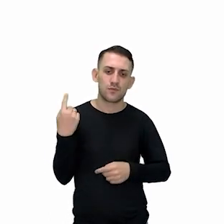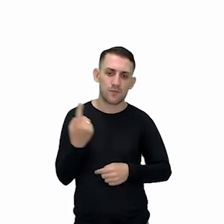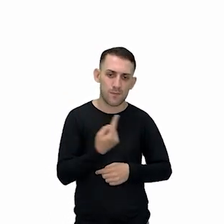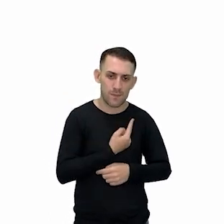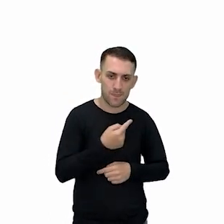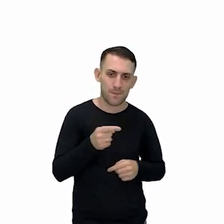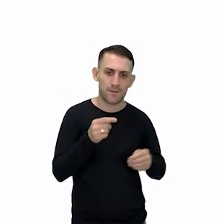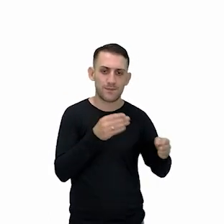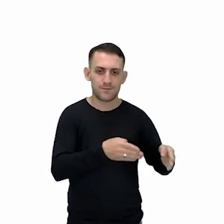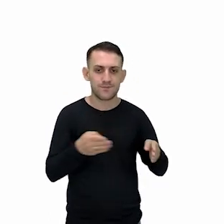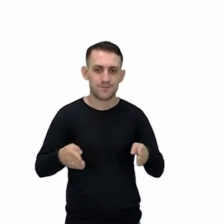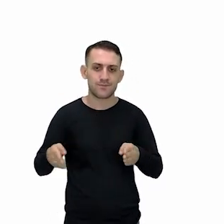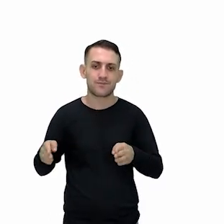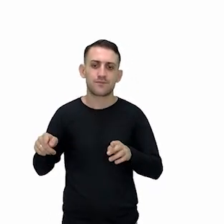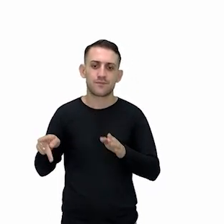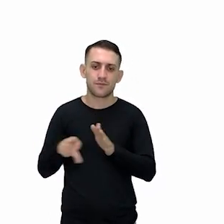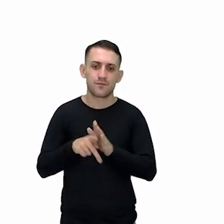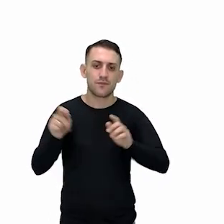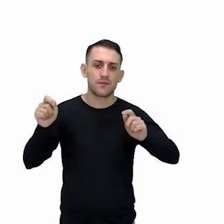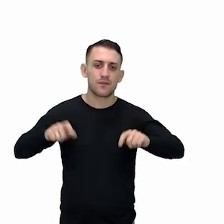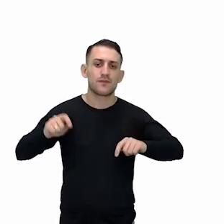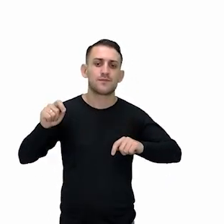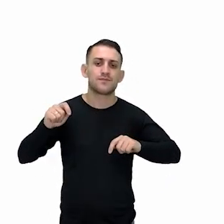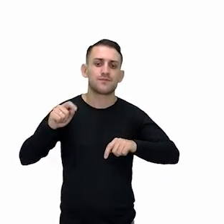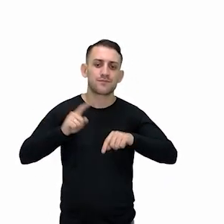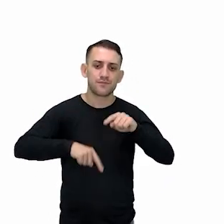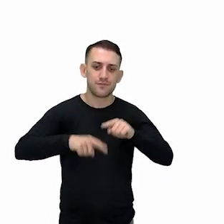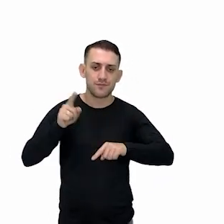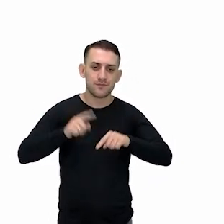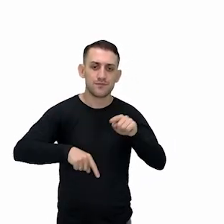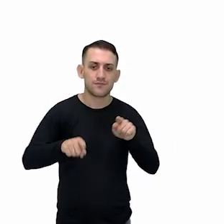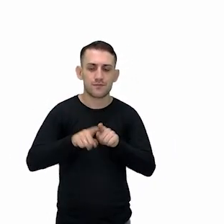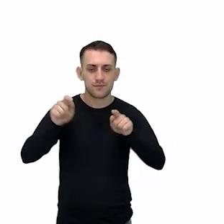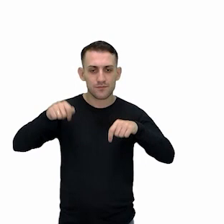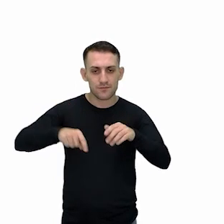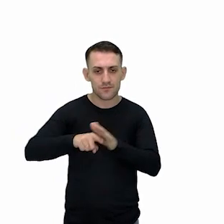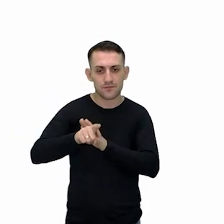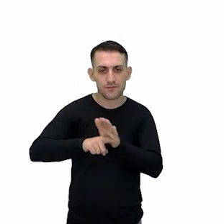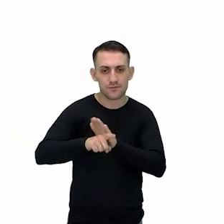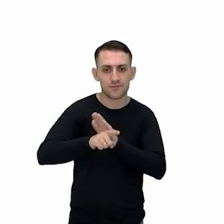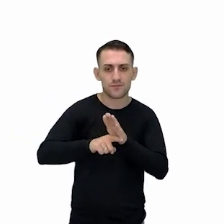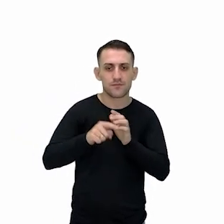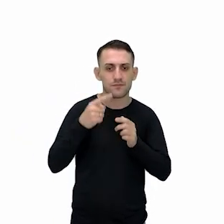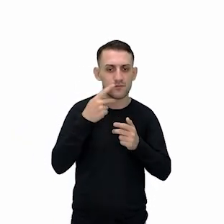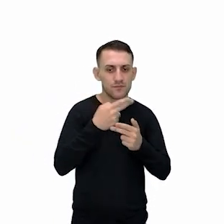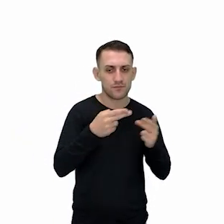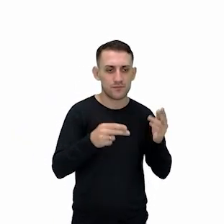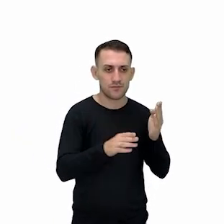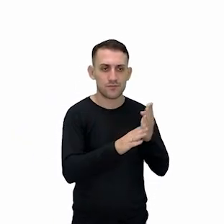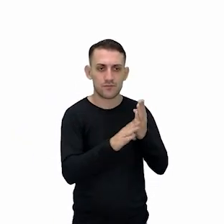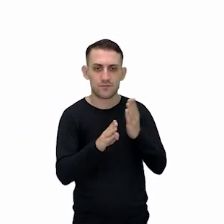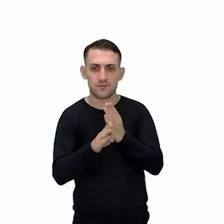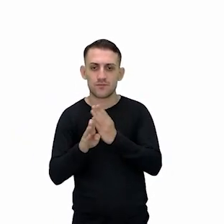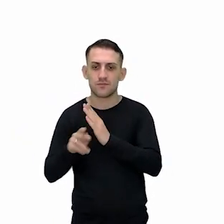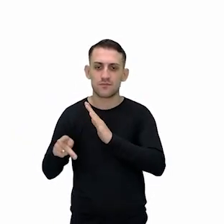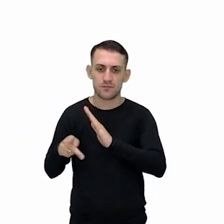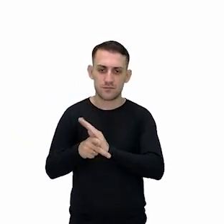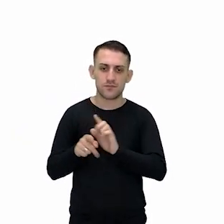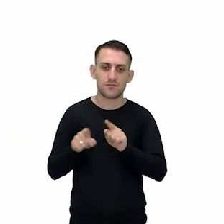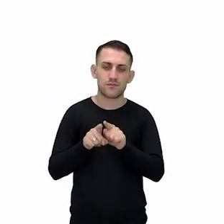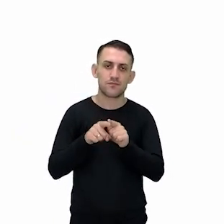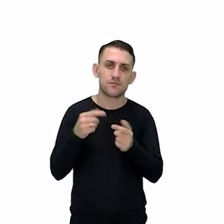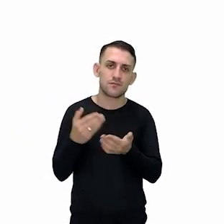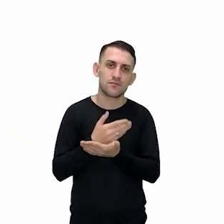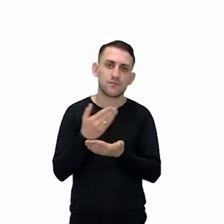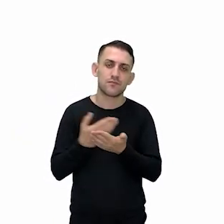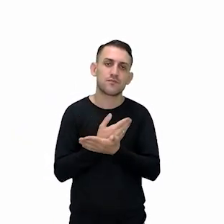na sequência que vem sendo sugerido no próprio material, para analisar as coincidências dos pares de bases. E no caderno